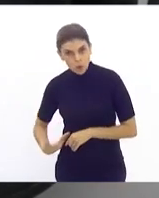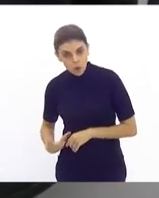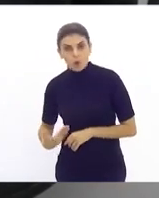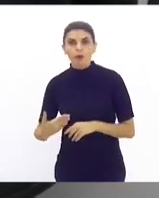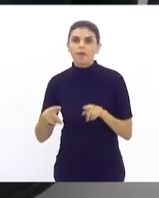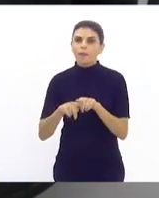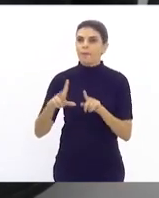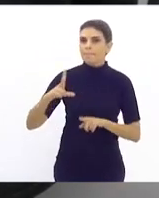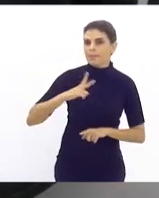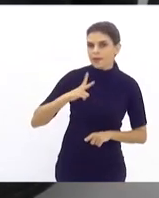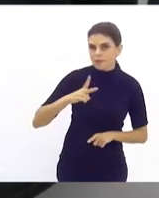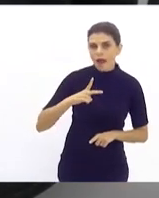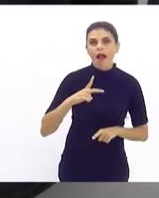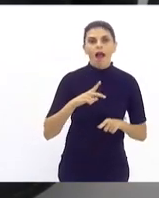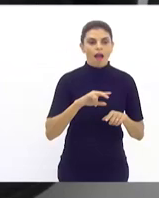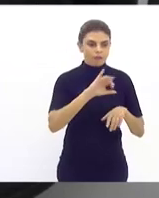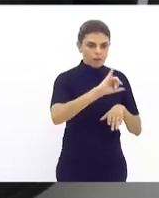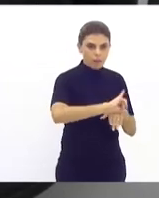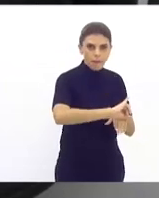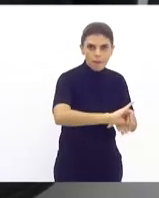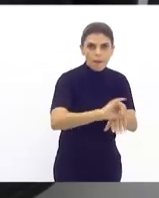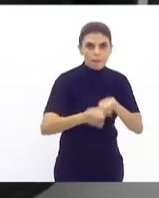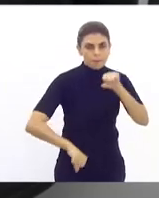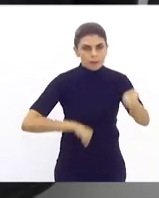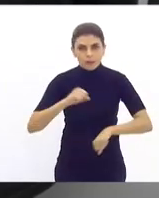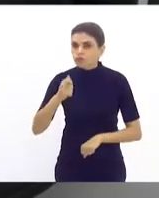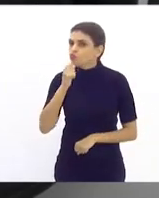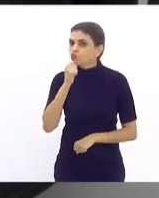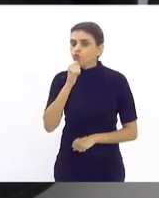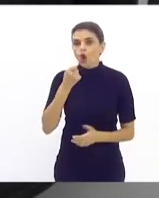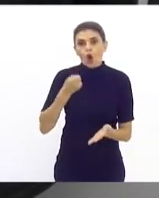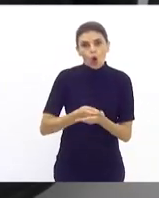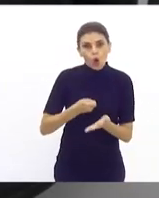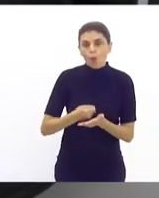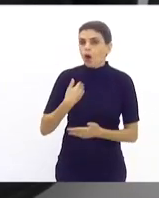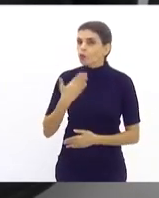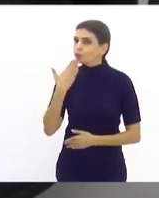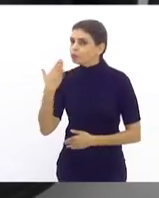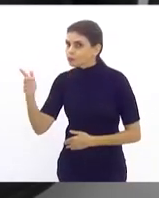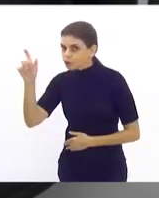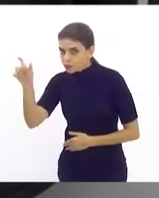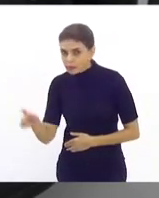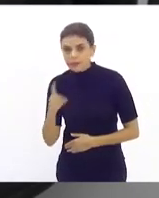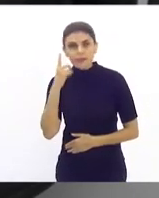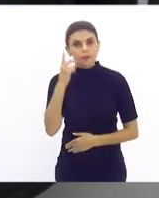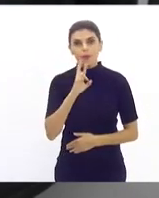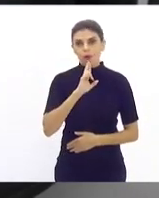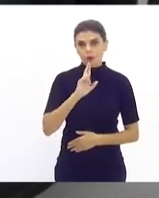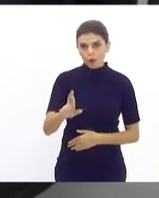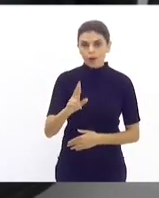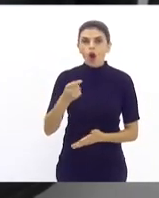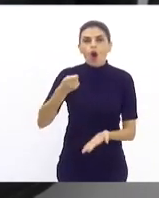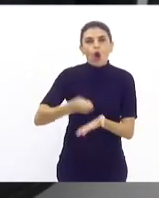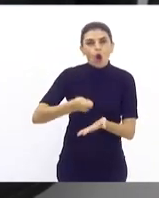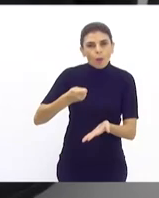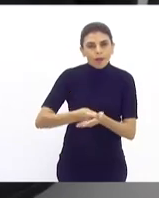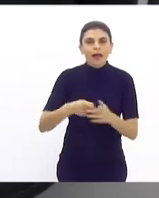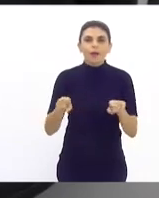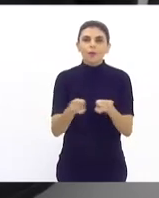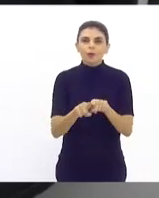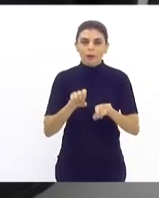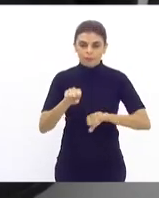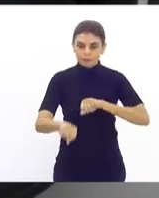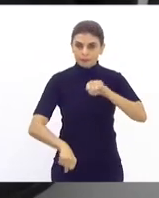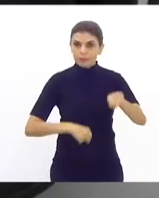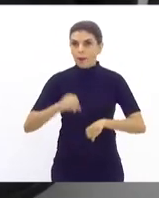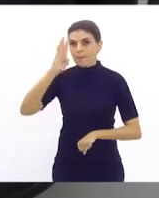bicicletários, mas não cria obrigatoriedade. Eu propus ao deputado Rodrigo Amorim um acordo onde a gente criasse uma obrigatoriedade inicialmente ao poder